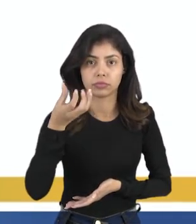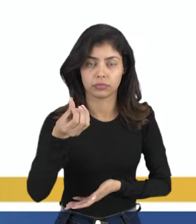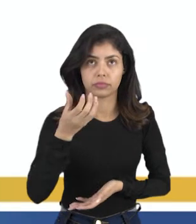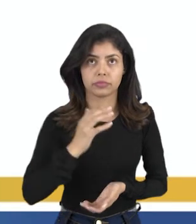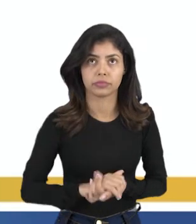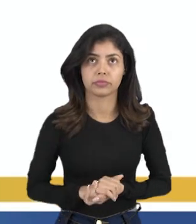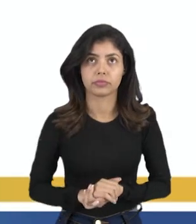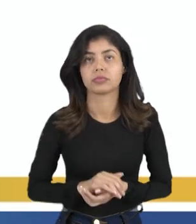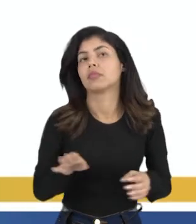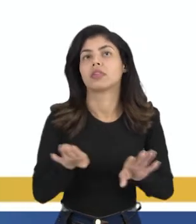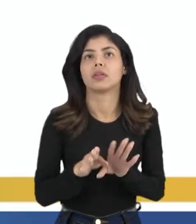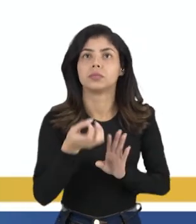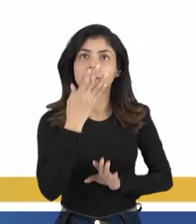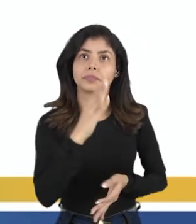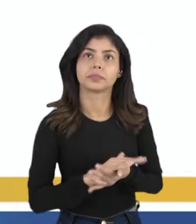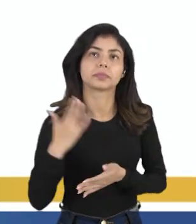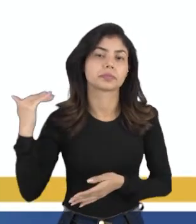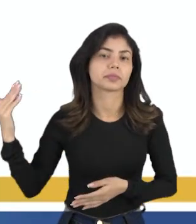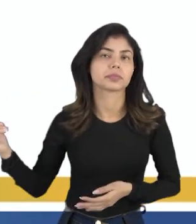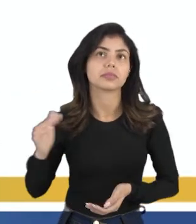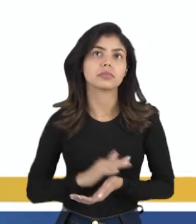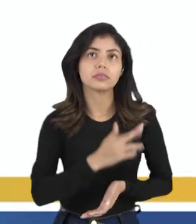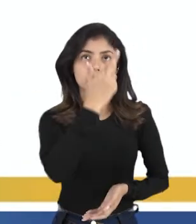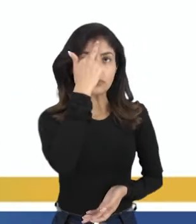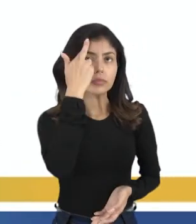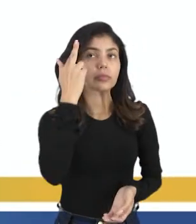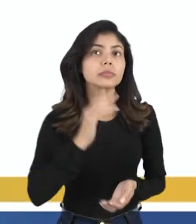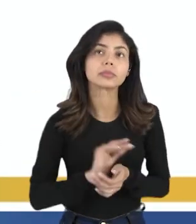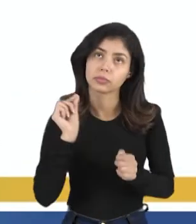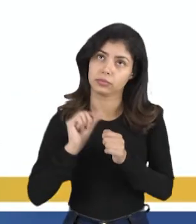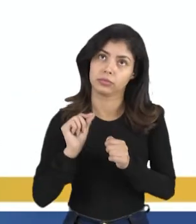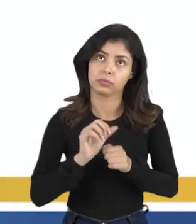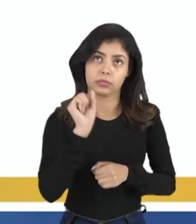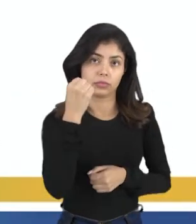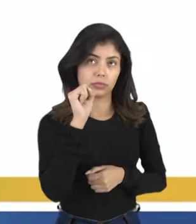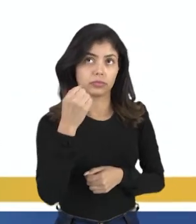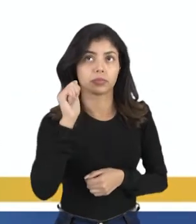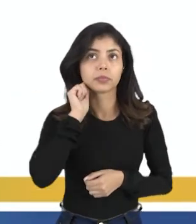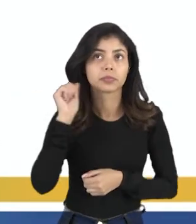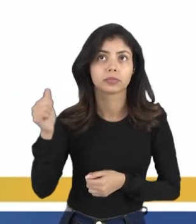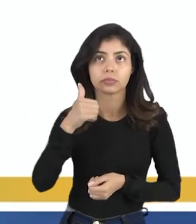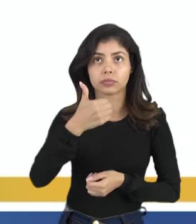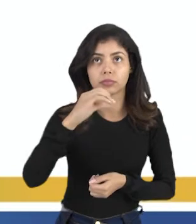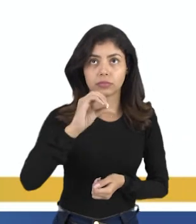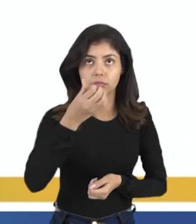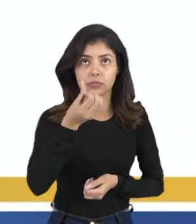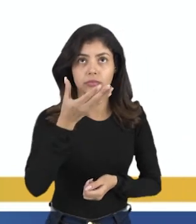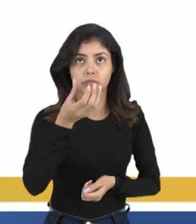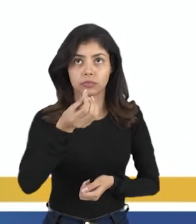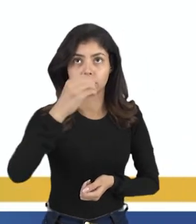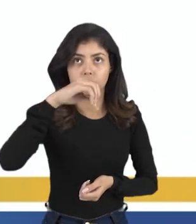1969. É uma das fotografias mais famosas da história e foi feita no dia 8 de agosto de